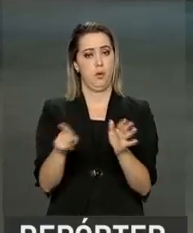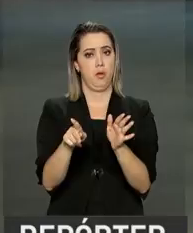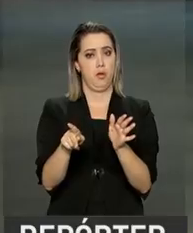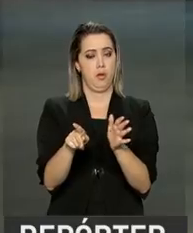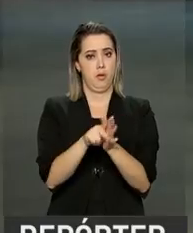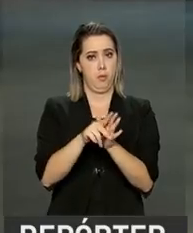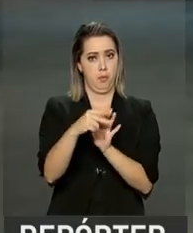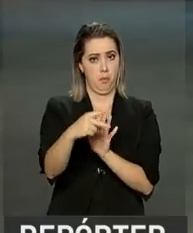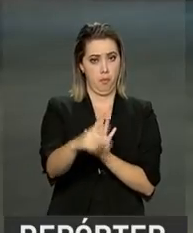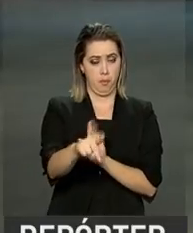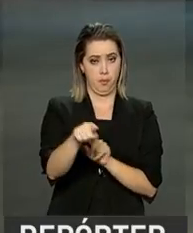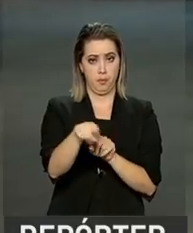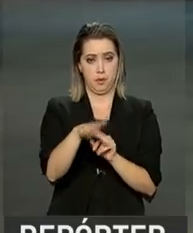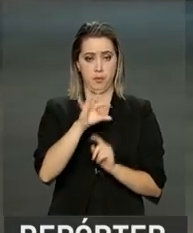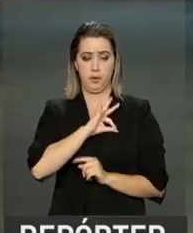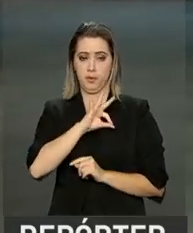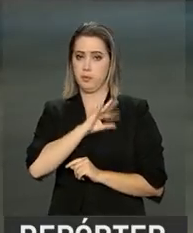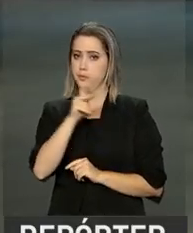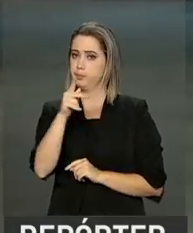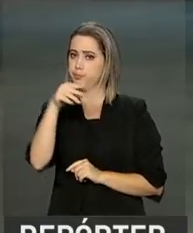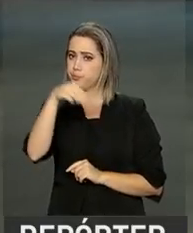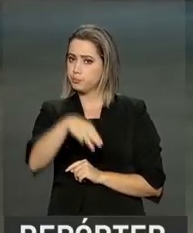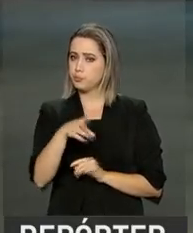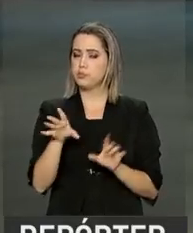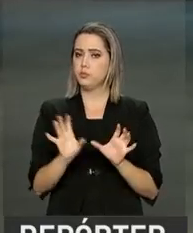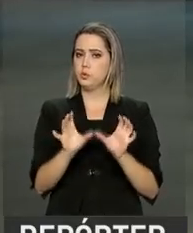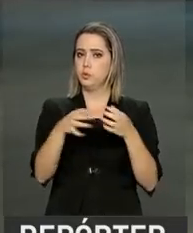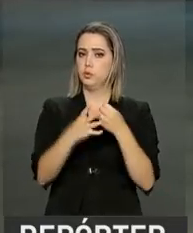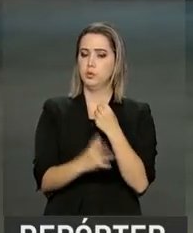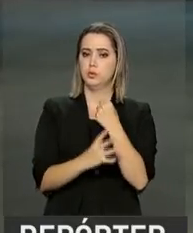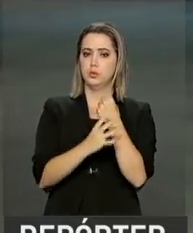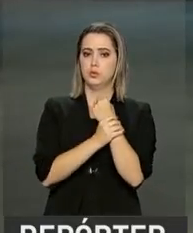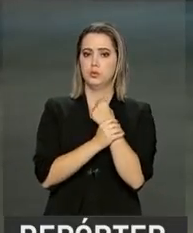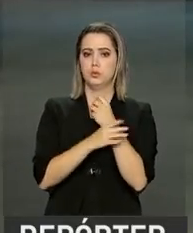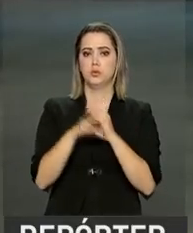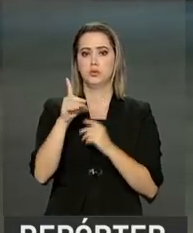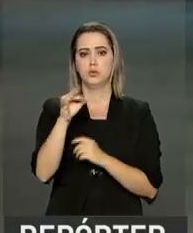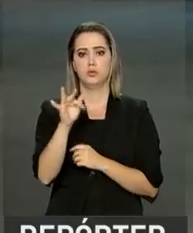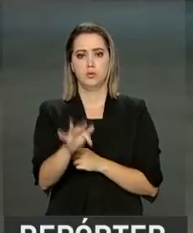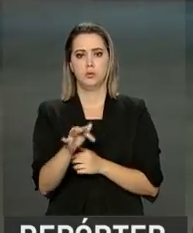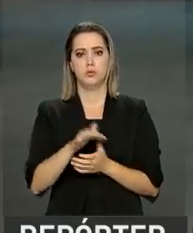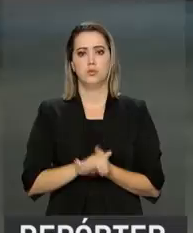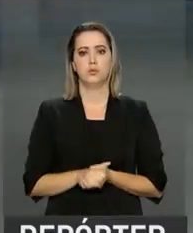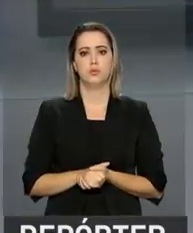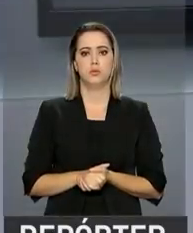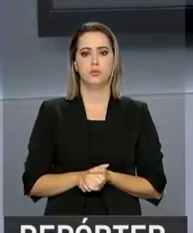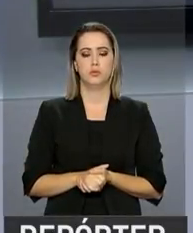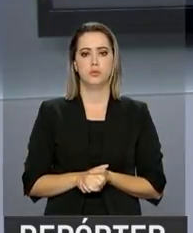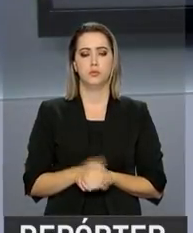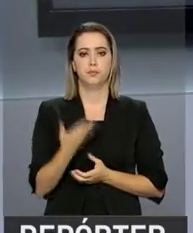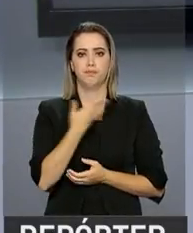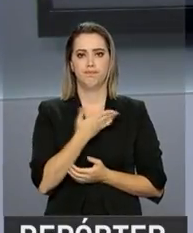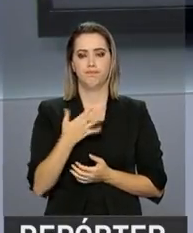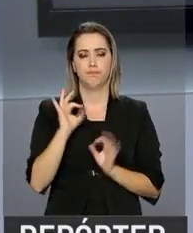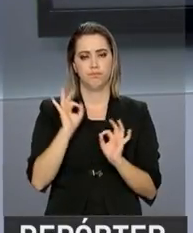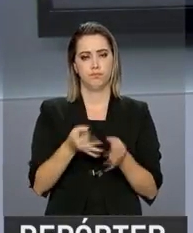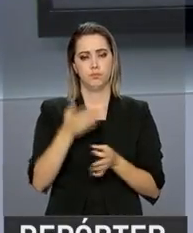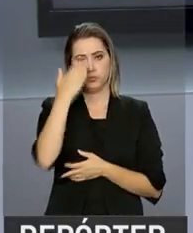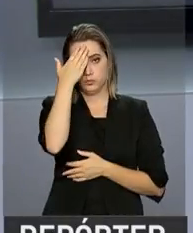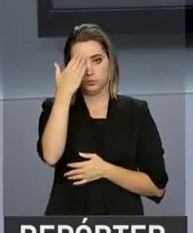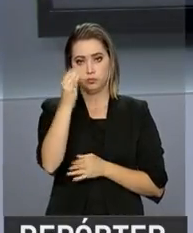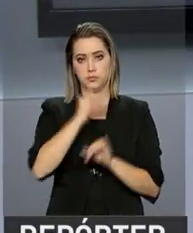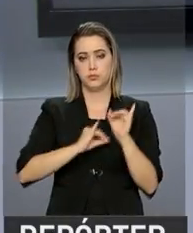militar do distrito federal e dos órgãos de segurança do distrito federal roberto acerto lona